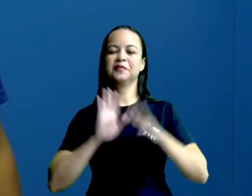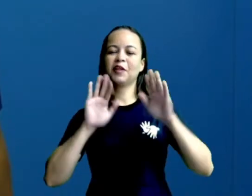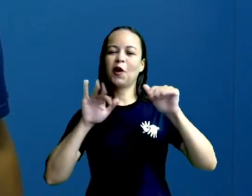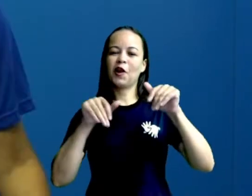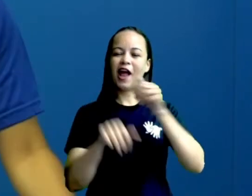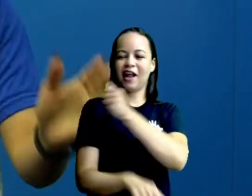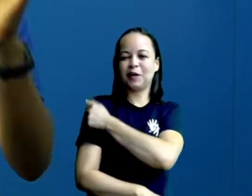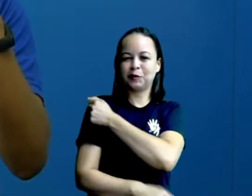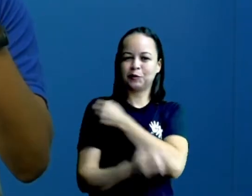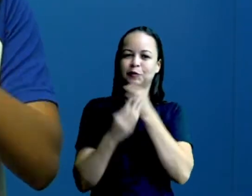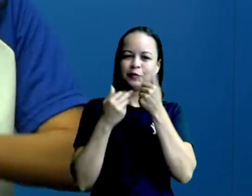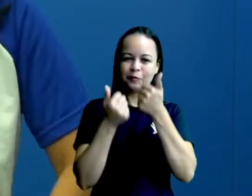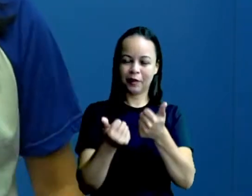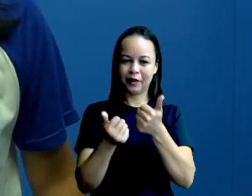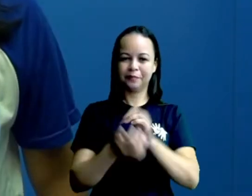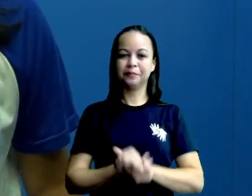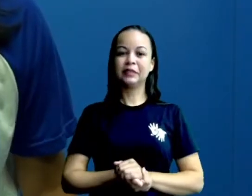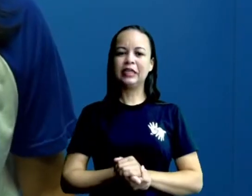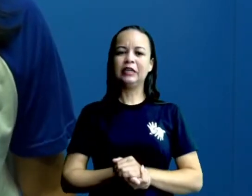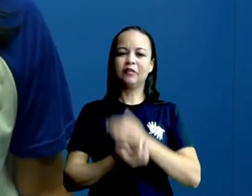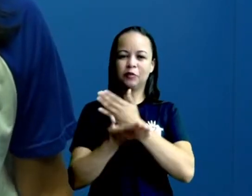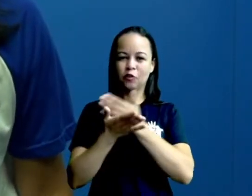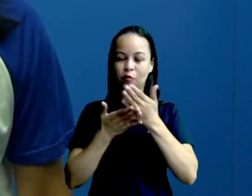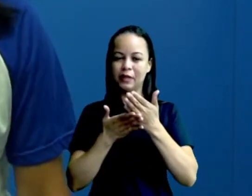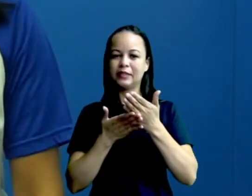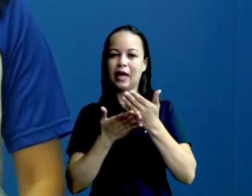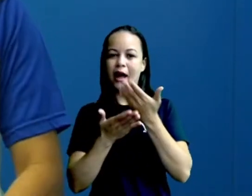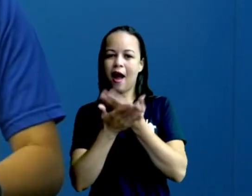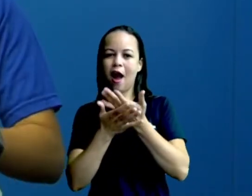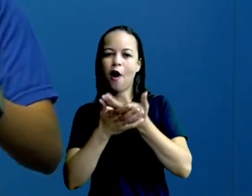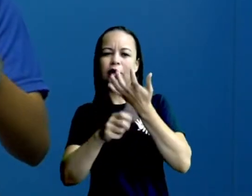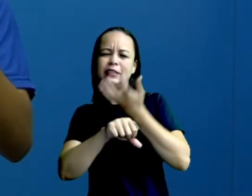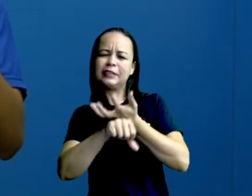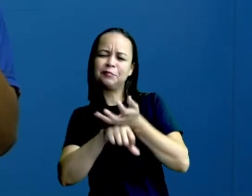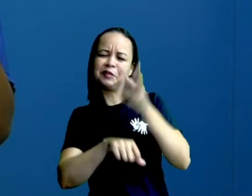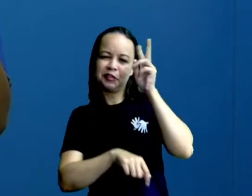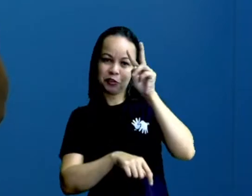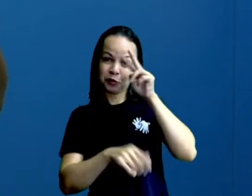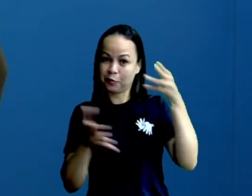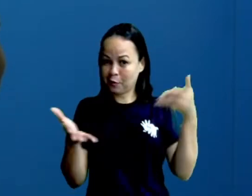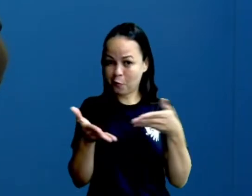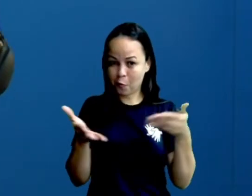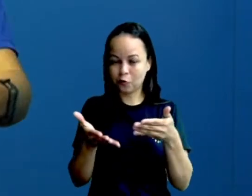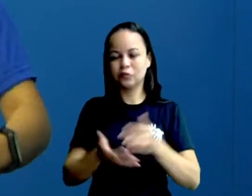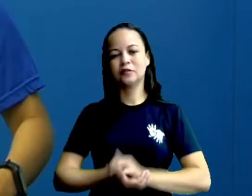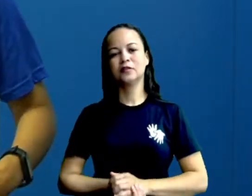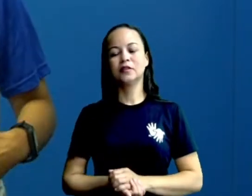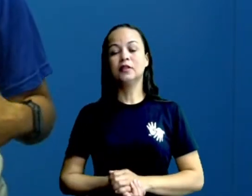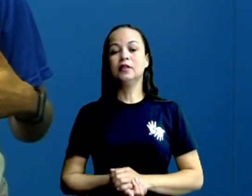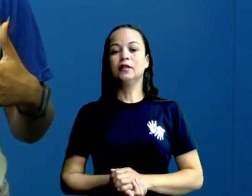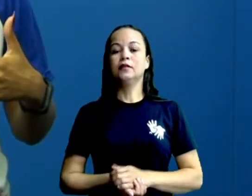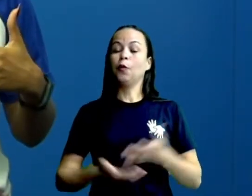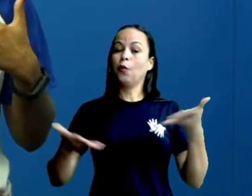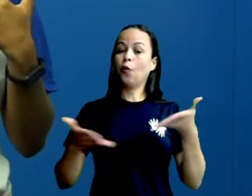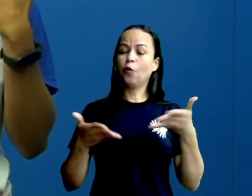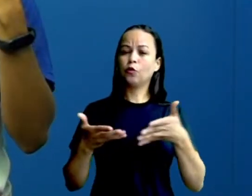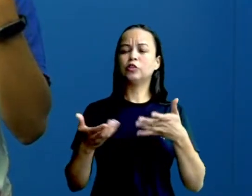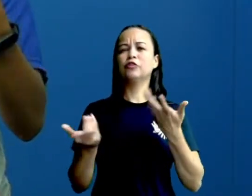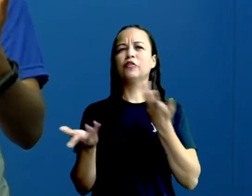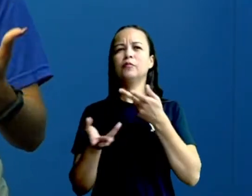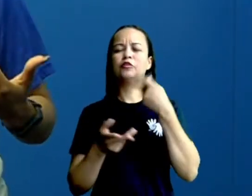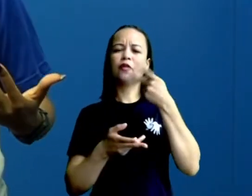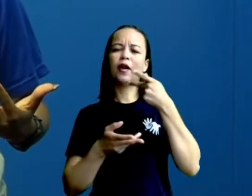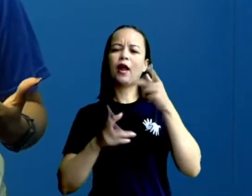gente, tudo bem? Vamos para mais uma aula de história hoje? Hoje vamos falar um pouco sobre a ocupação